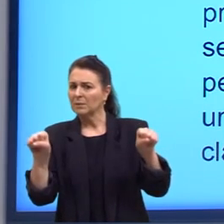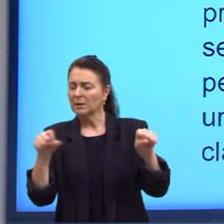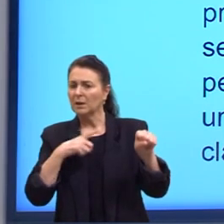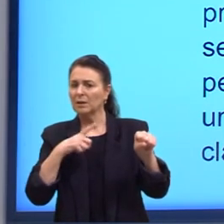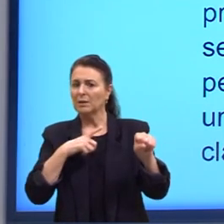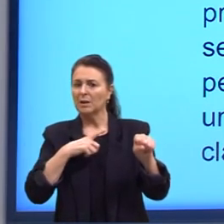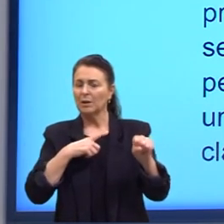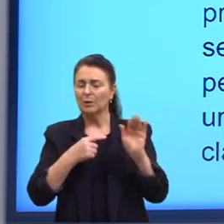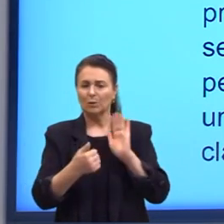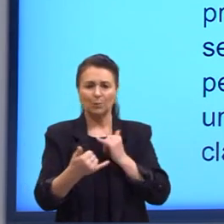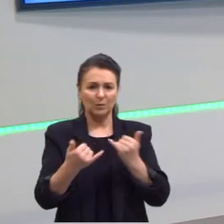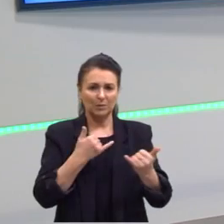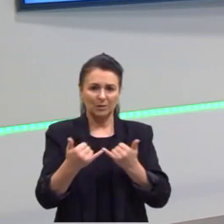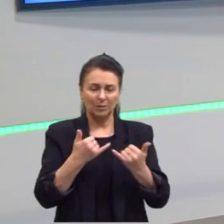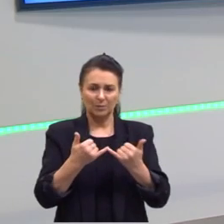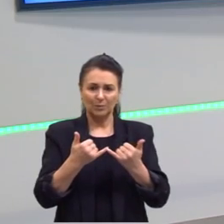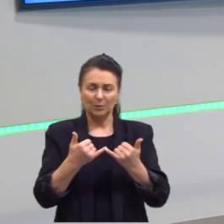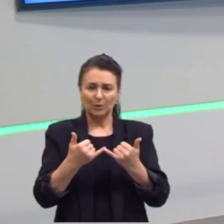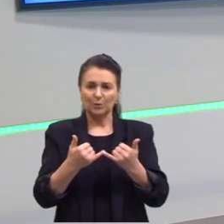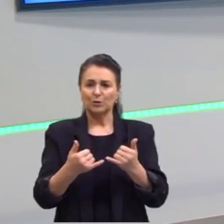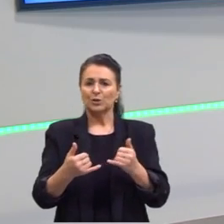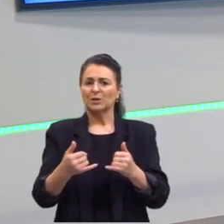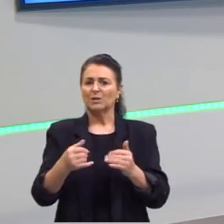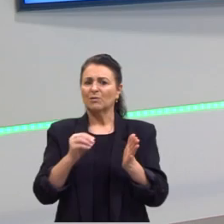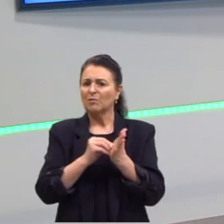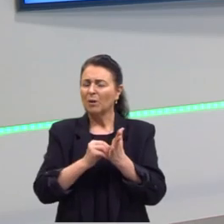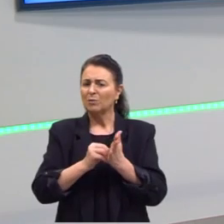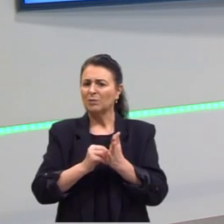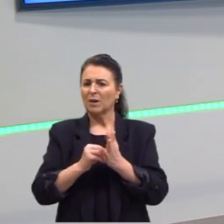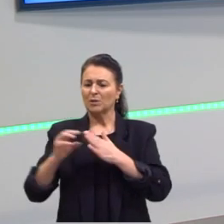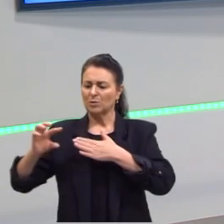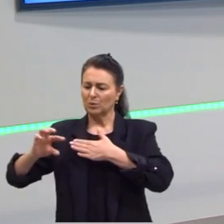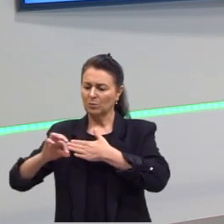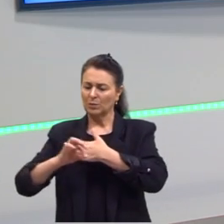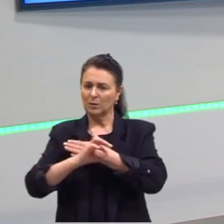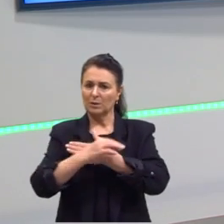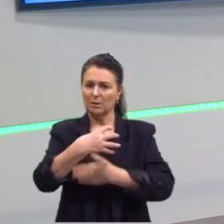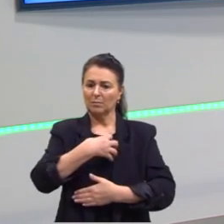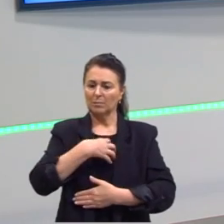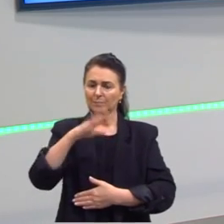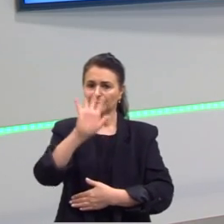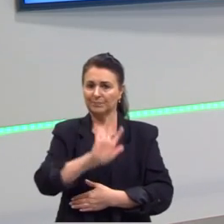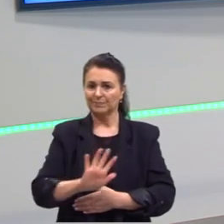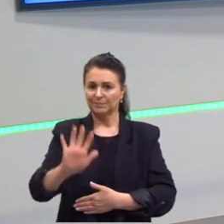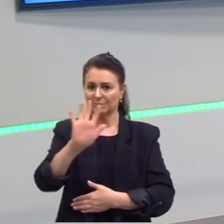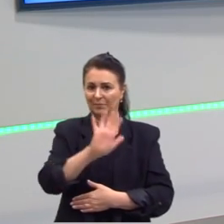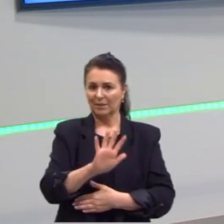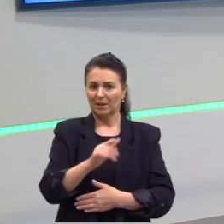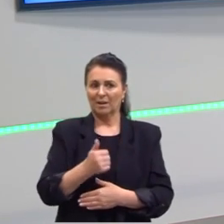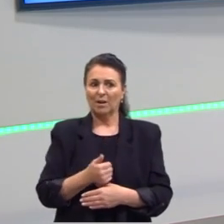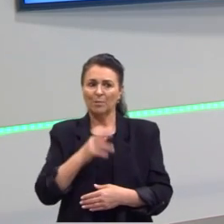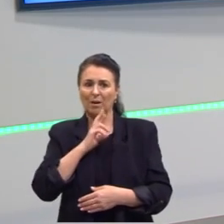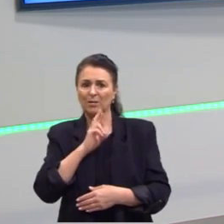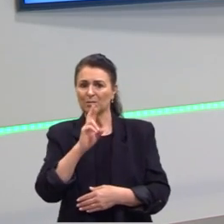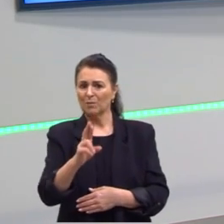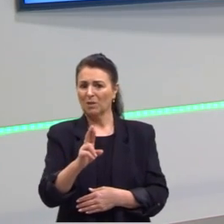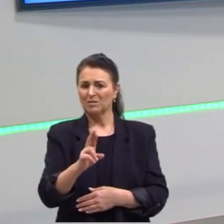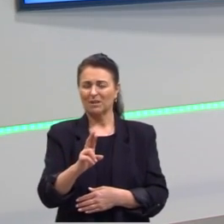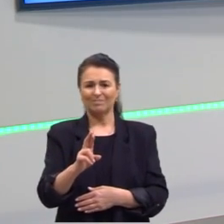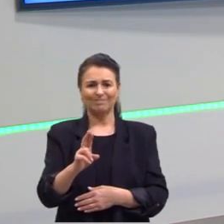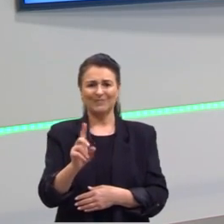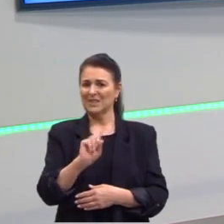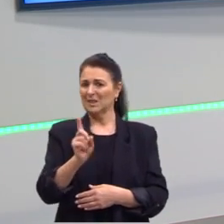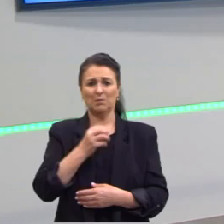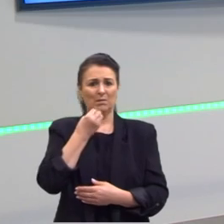pragmática dentro da linguística a gente chama isso de resposta desses preferida Ou